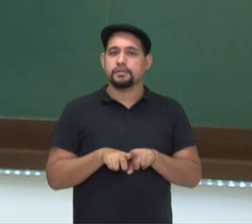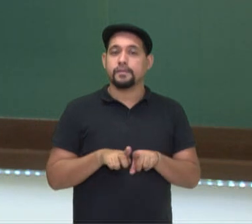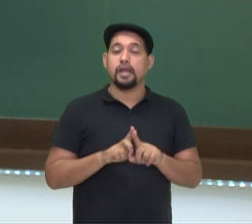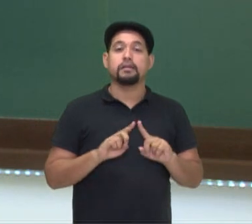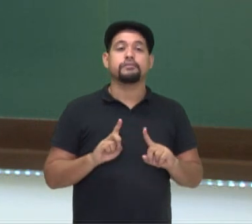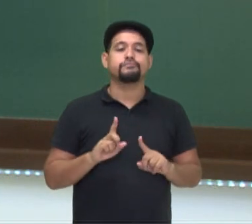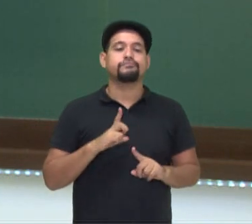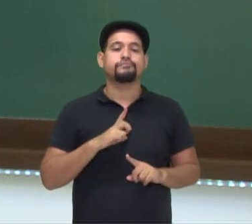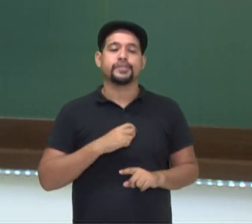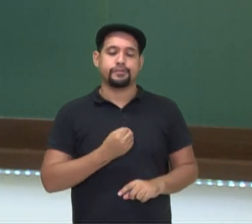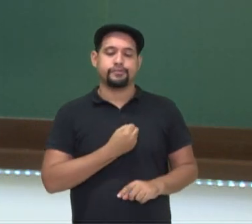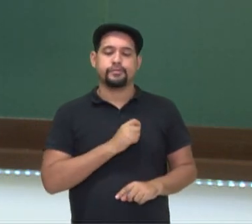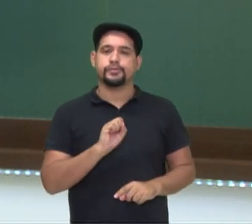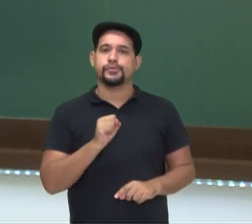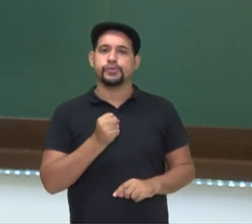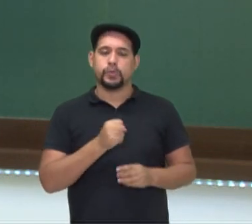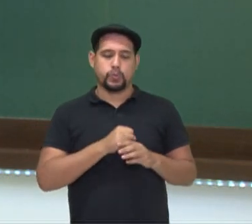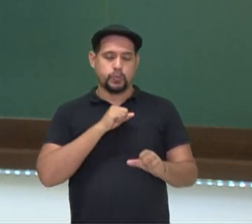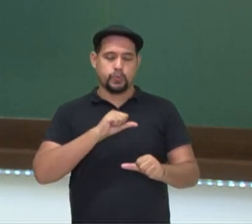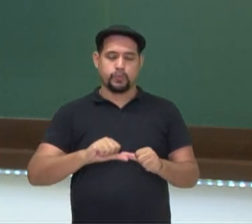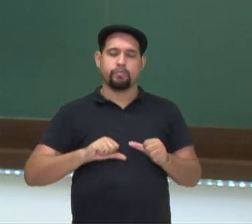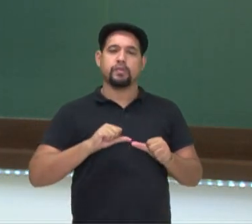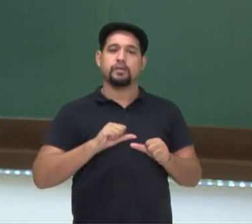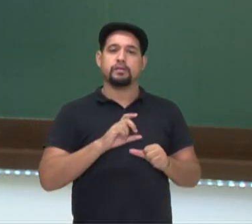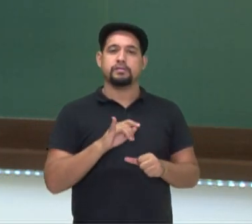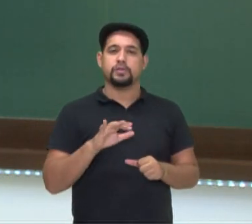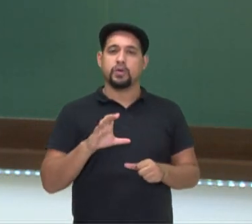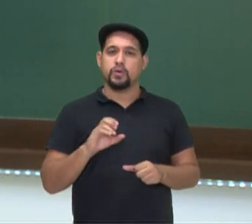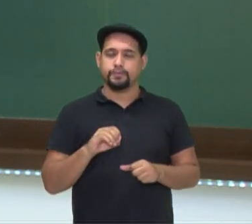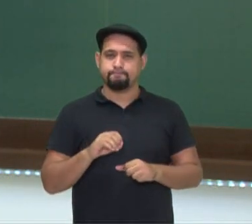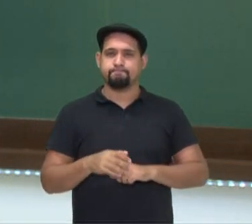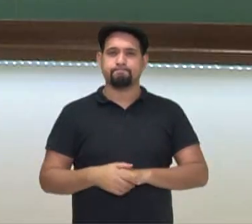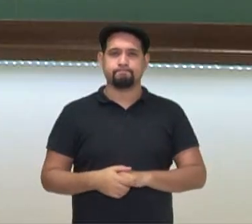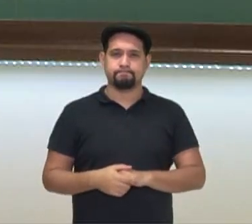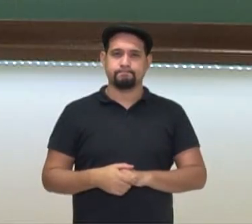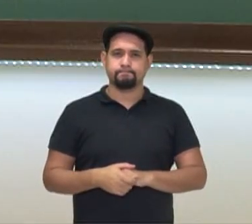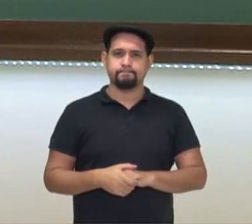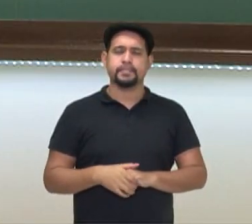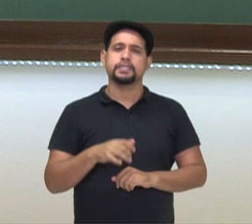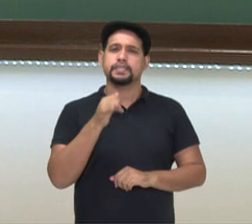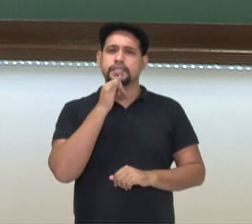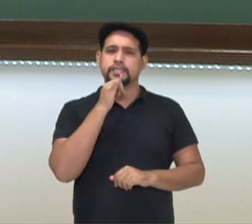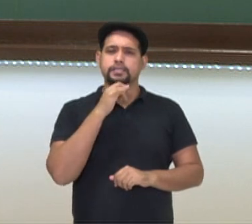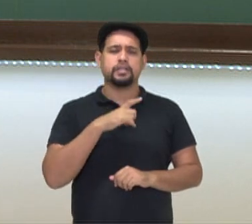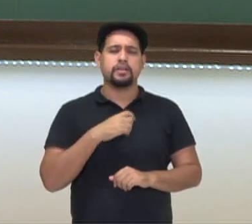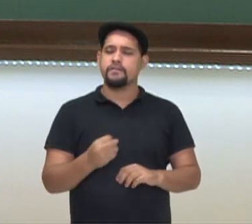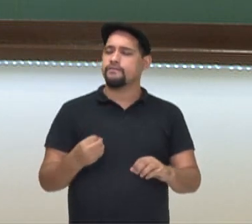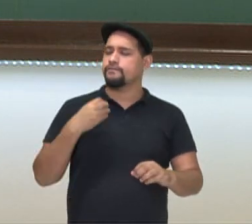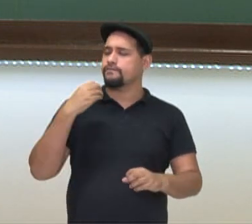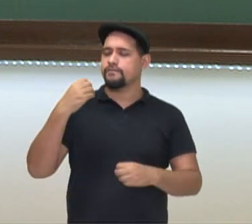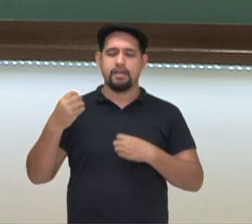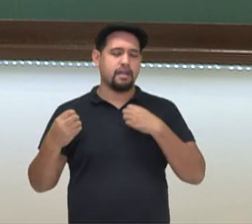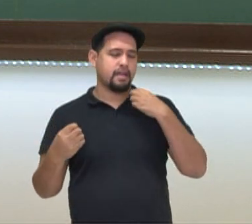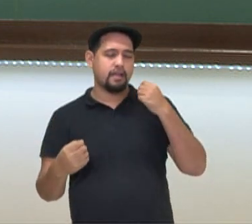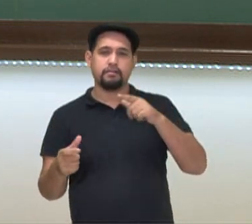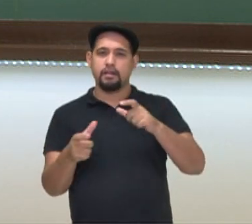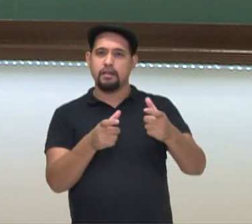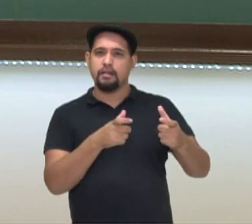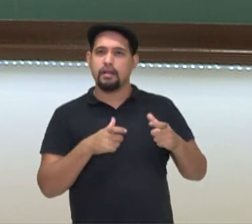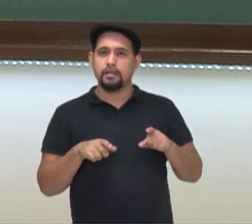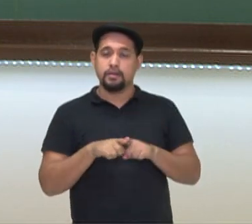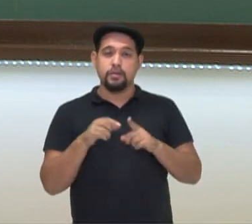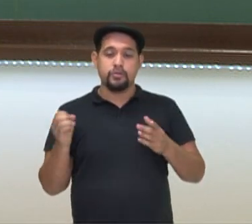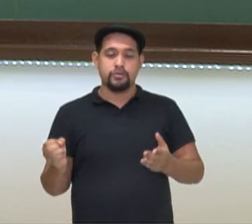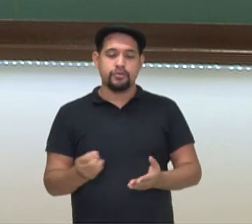e que daí no século XVIII vai mudar para o circo itinerante, que é aquele circo que viaja de um lugar para o outro, buscando